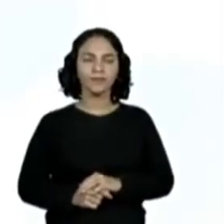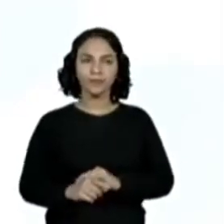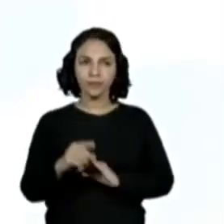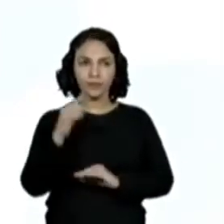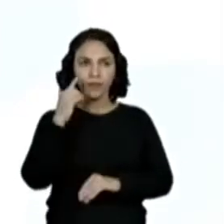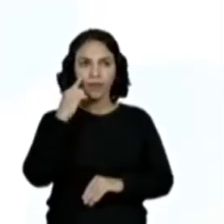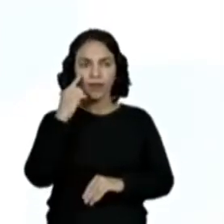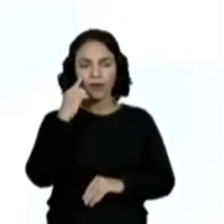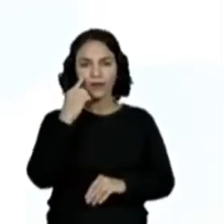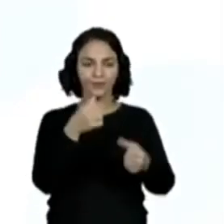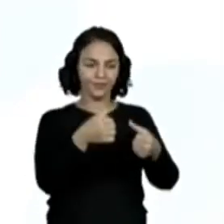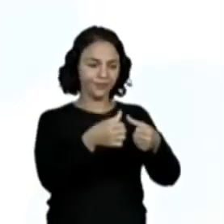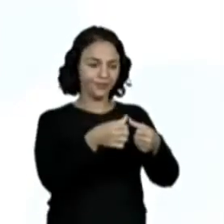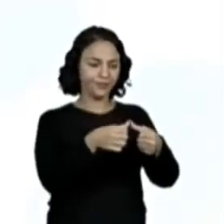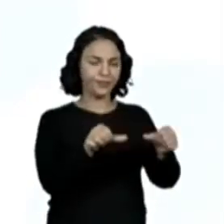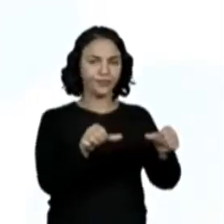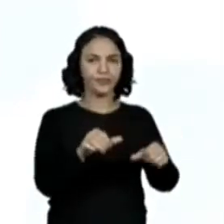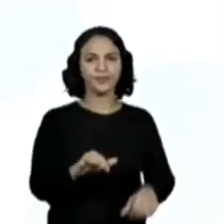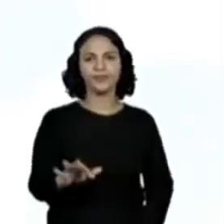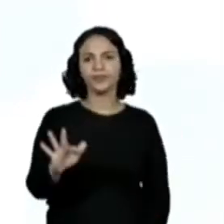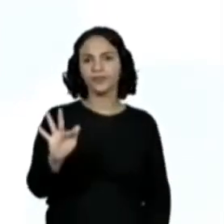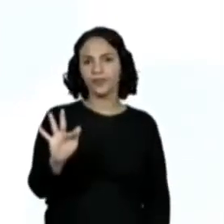Fita adesiva.